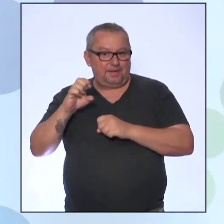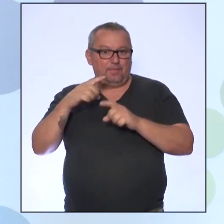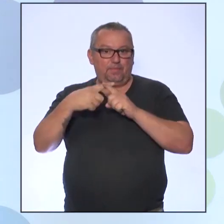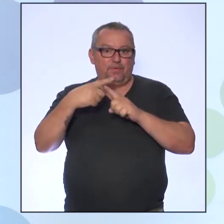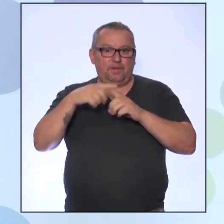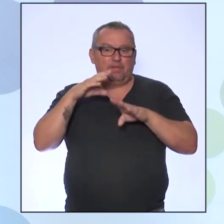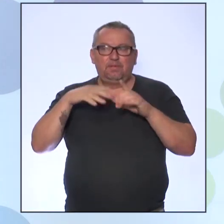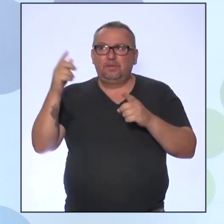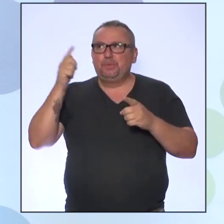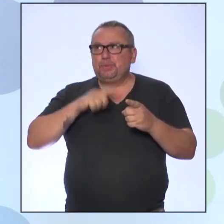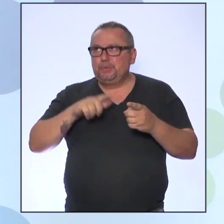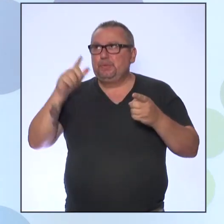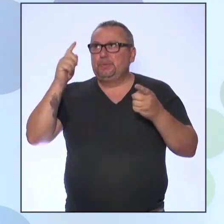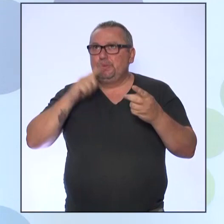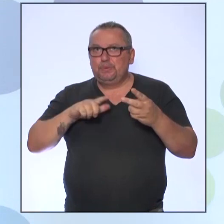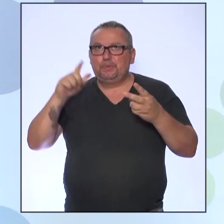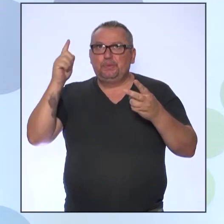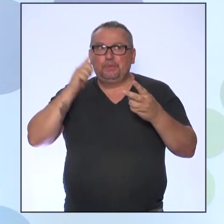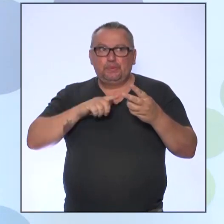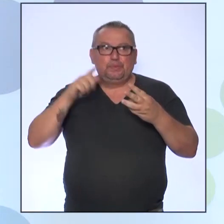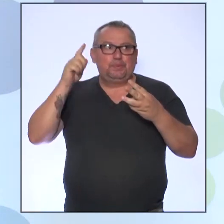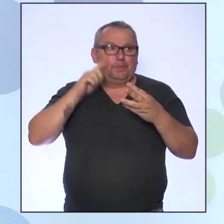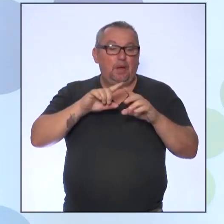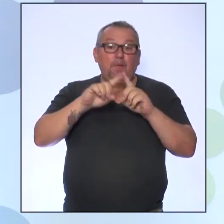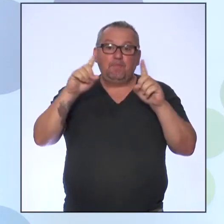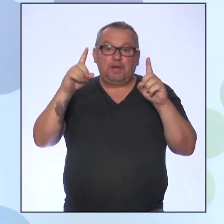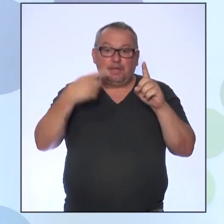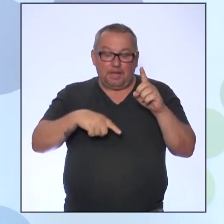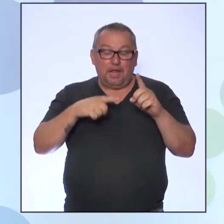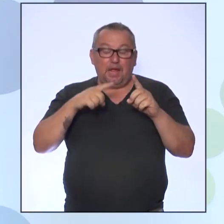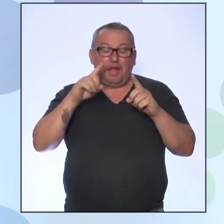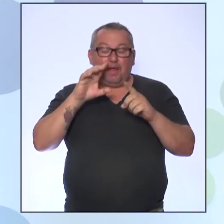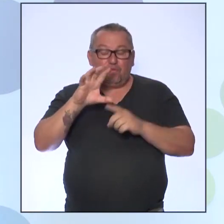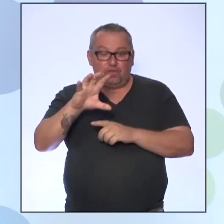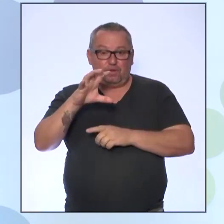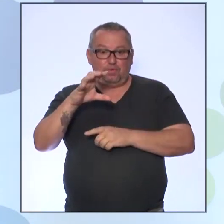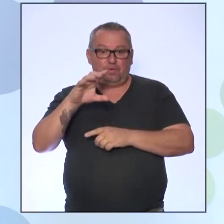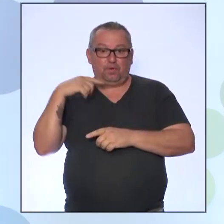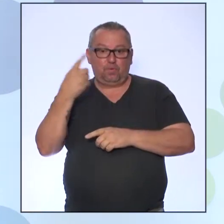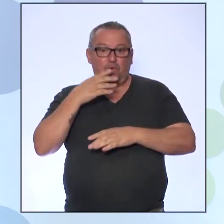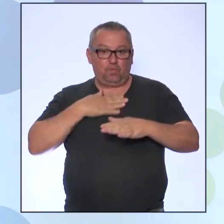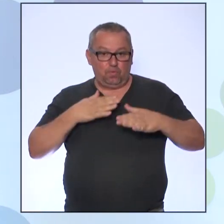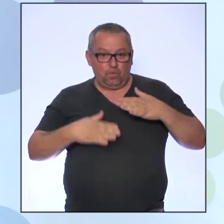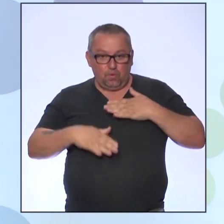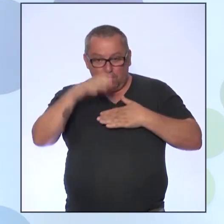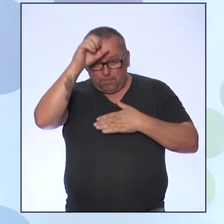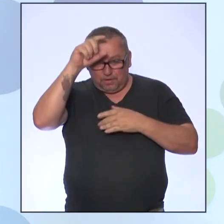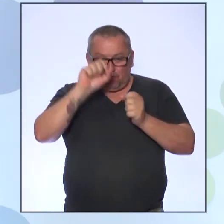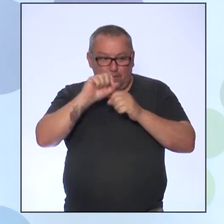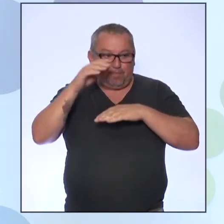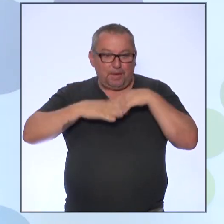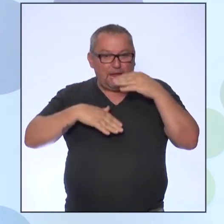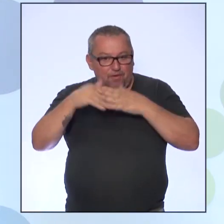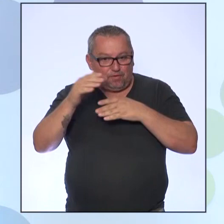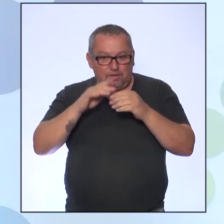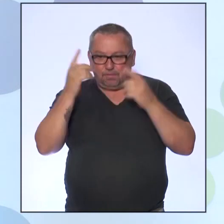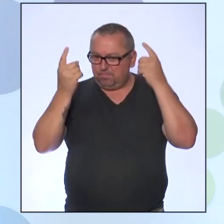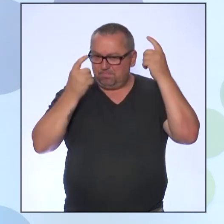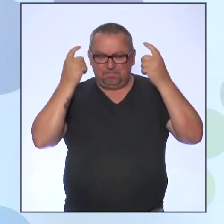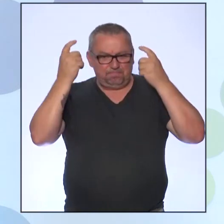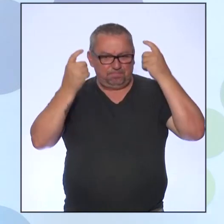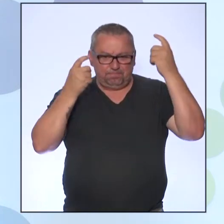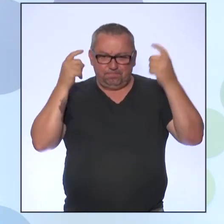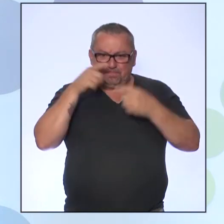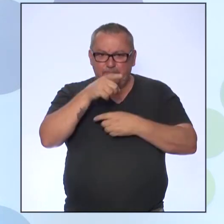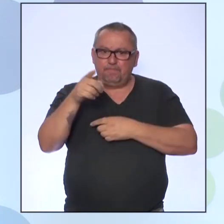assim, é repetitivo, mas é essa maneira que o nosso corpo aprende, é fazendo, tá? Então, assim, não se preocupe, é legal